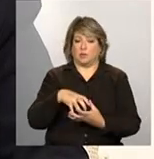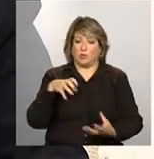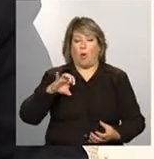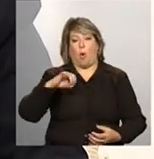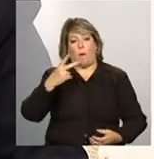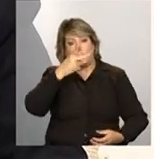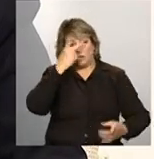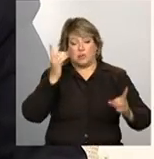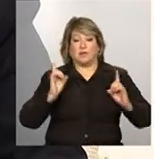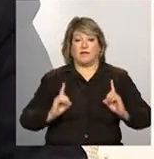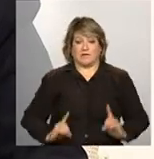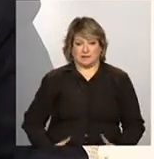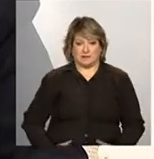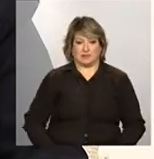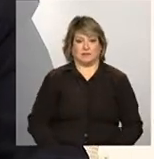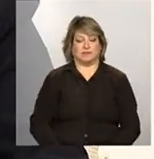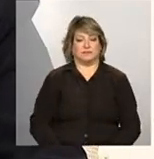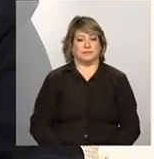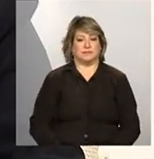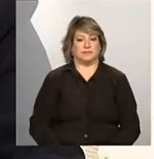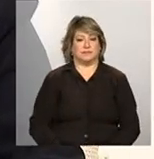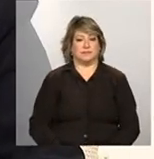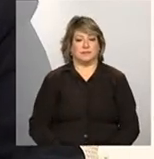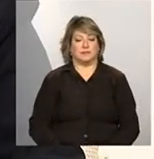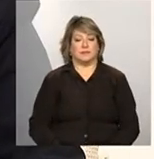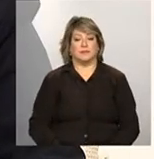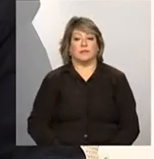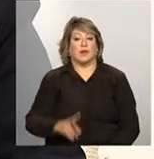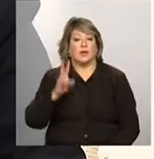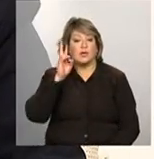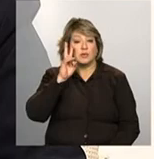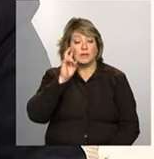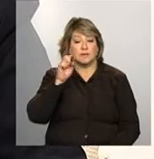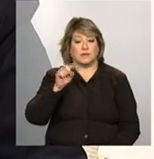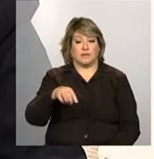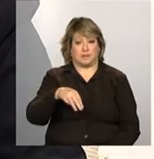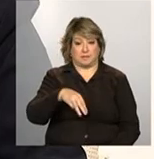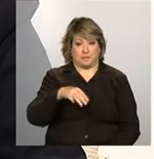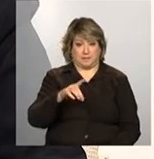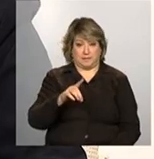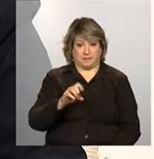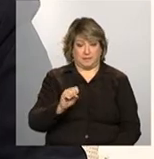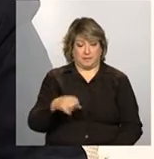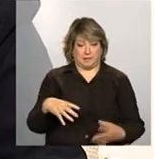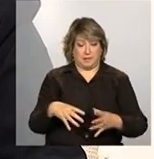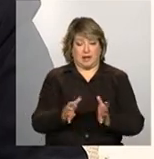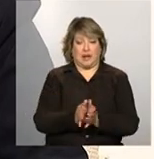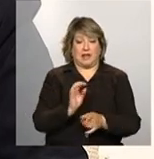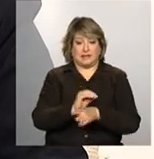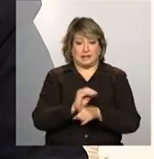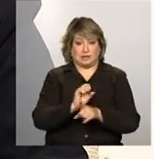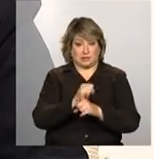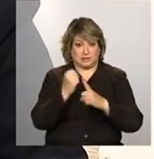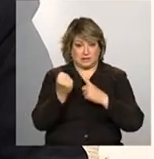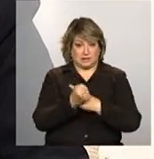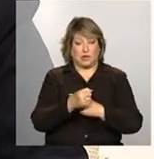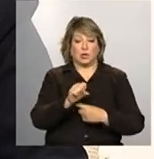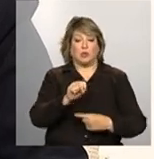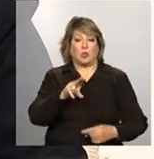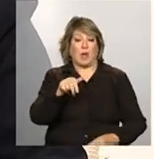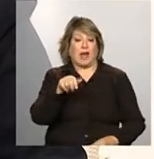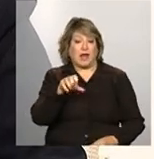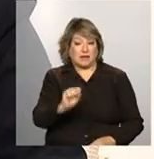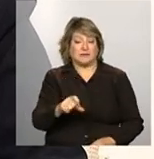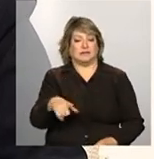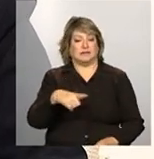com deficiência. No contexto da assistência social, a partir da instituição do SUAS, que é o Sistema